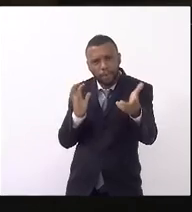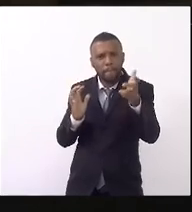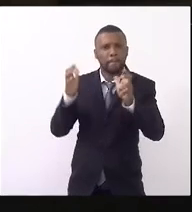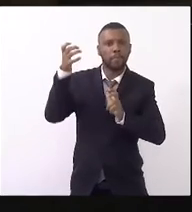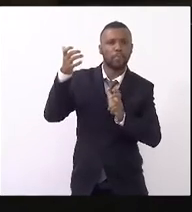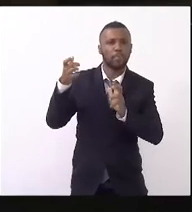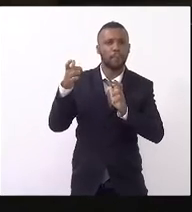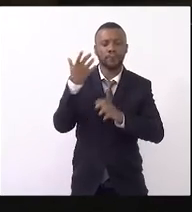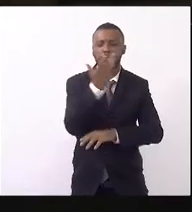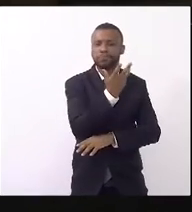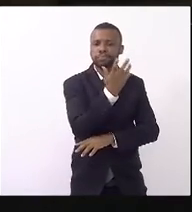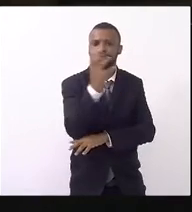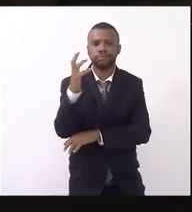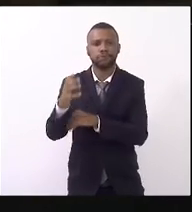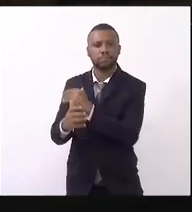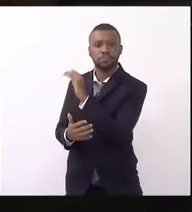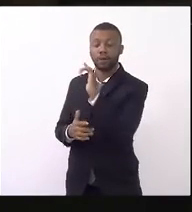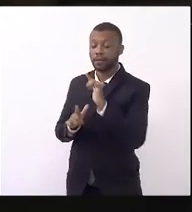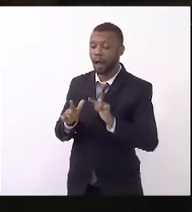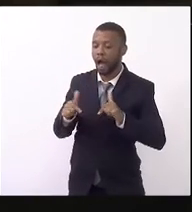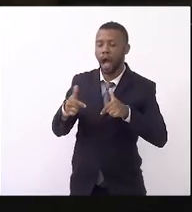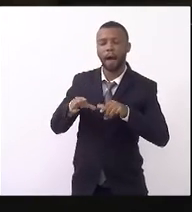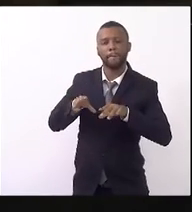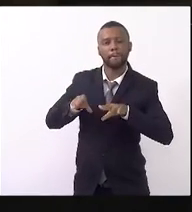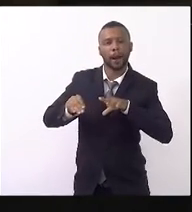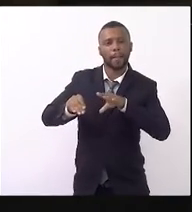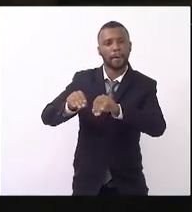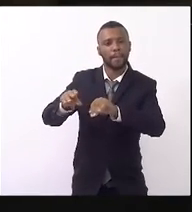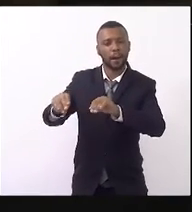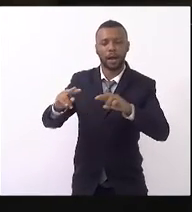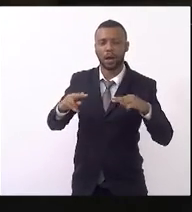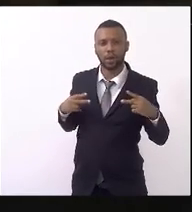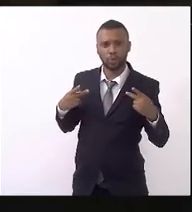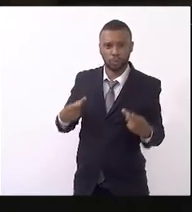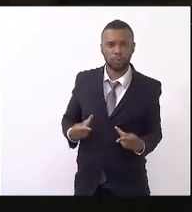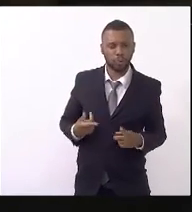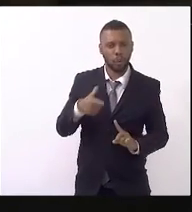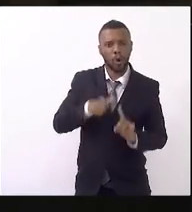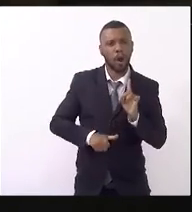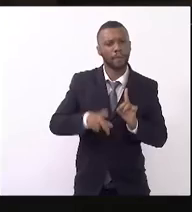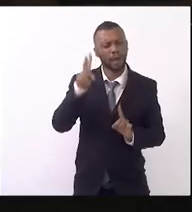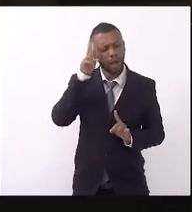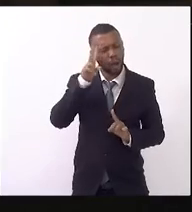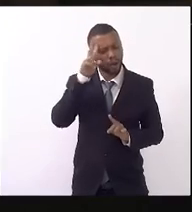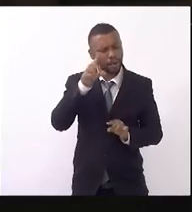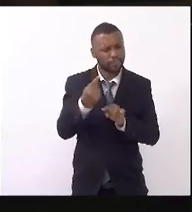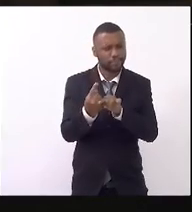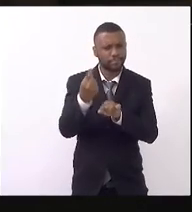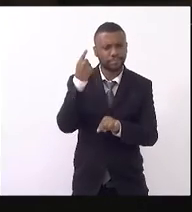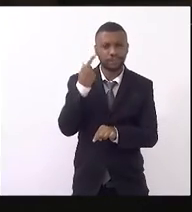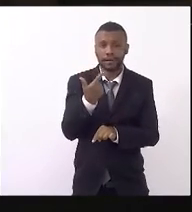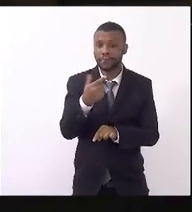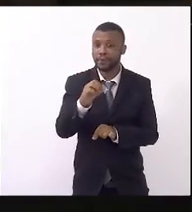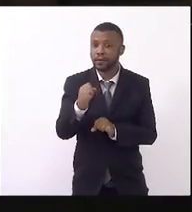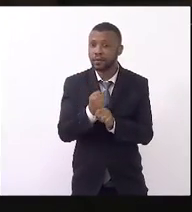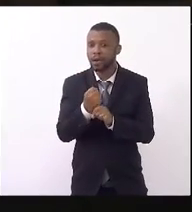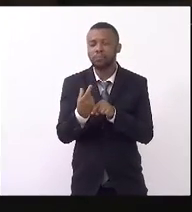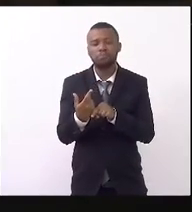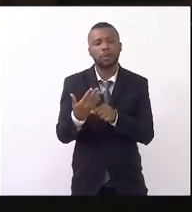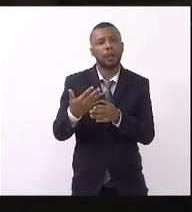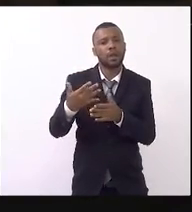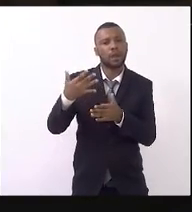a própria ação do homem, deputado Valdec. Eu me recordo que há 20 anos atrás, quando